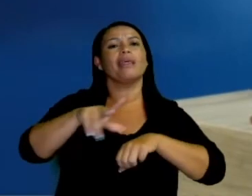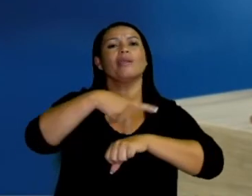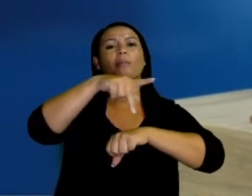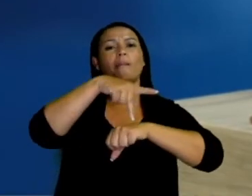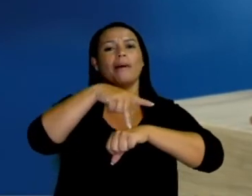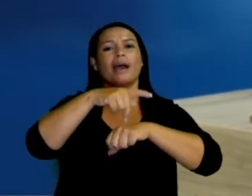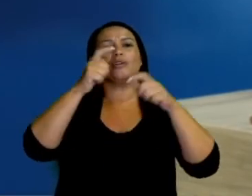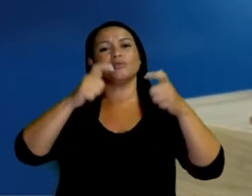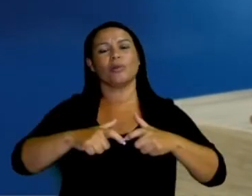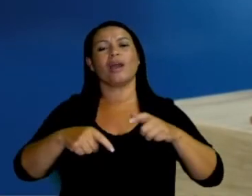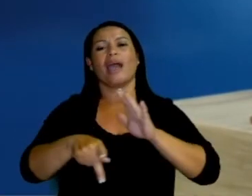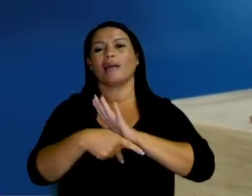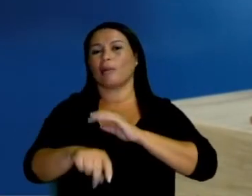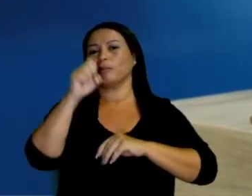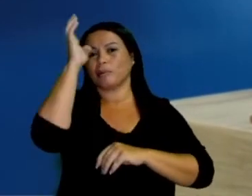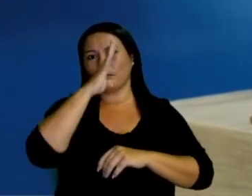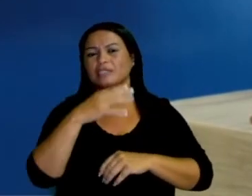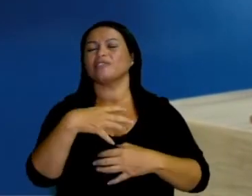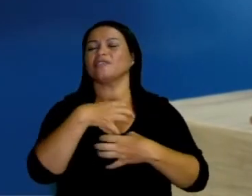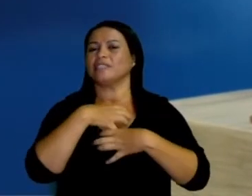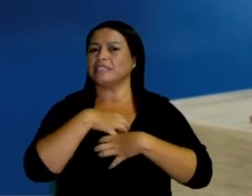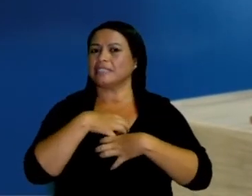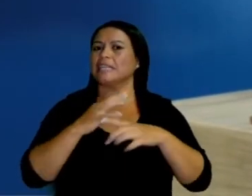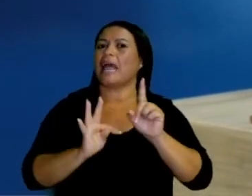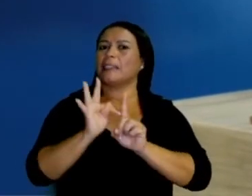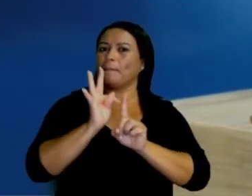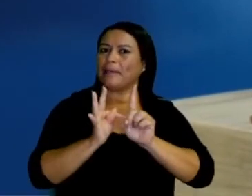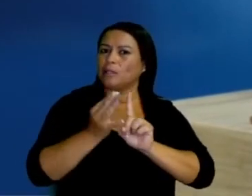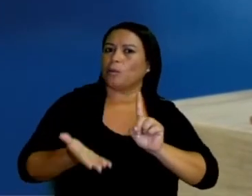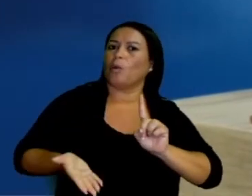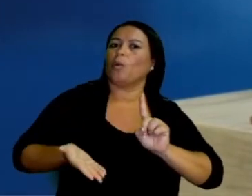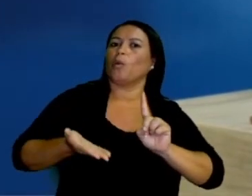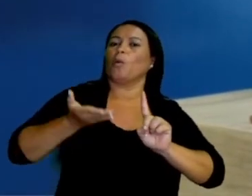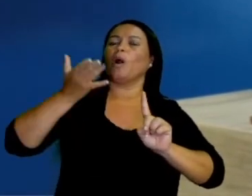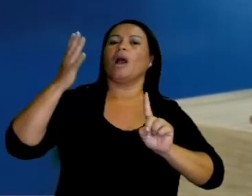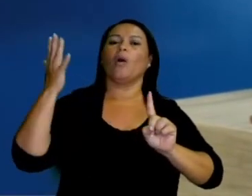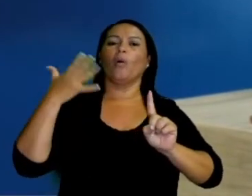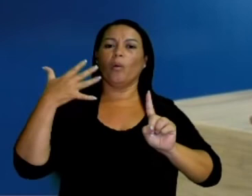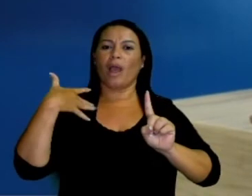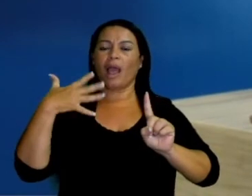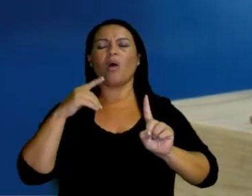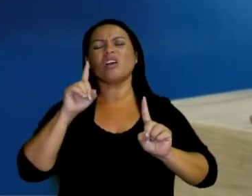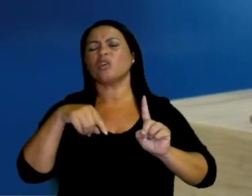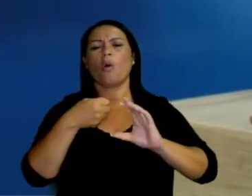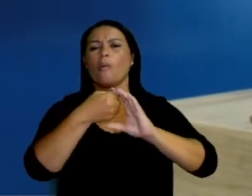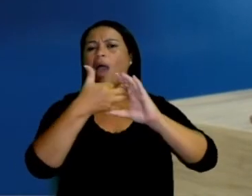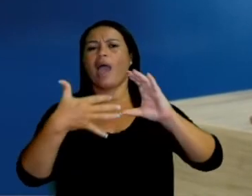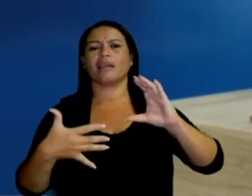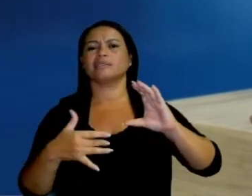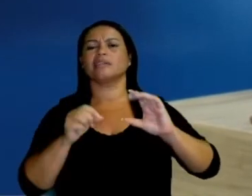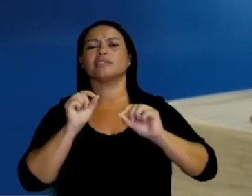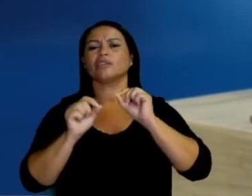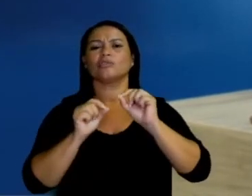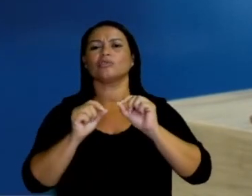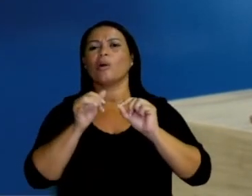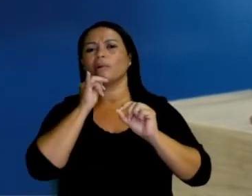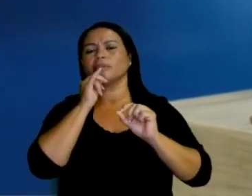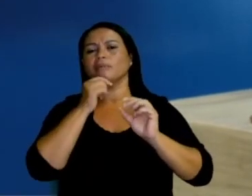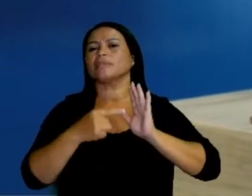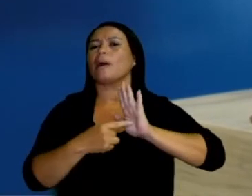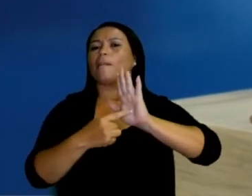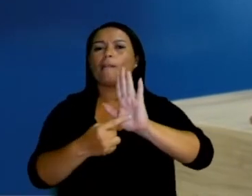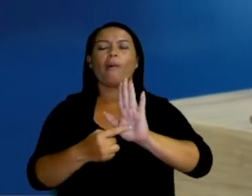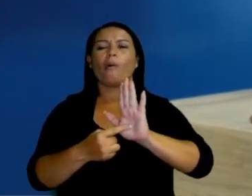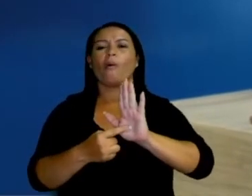a temperatura sendo bastante elevada ao longo do ano, tá? Essa é uma característica que vai estar totalmente relacionada à localização do nosso país